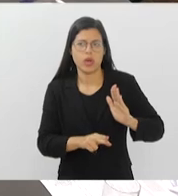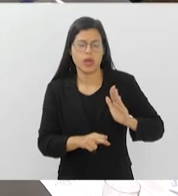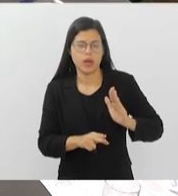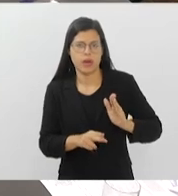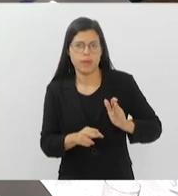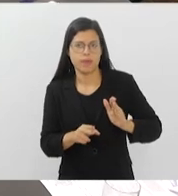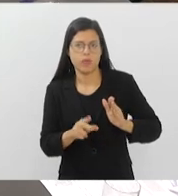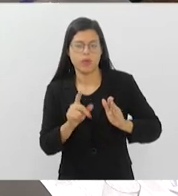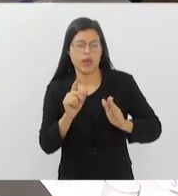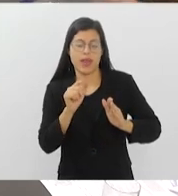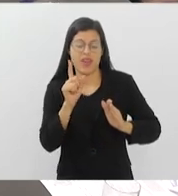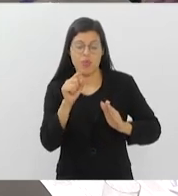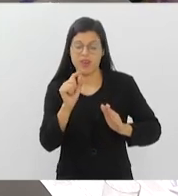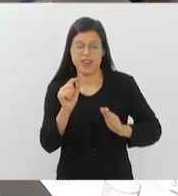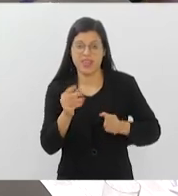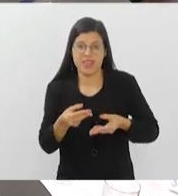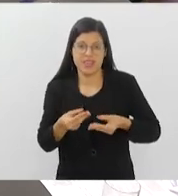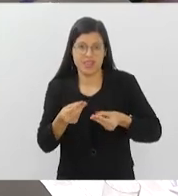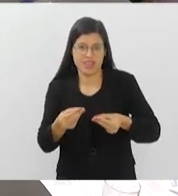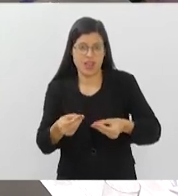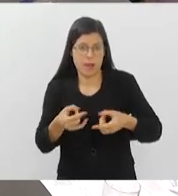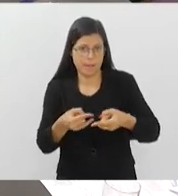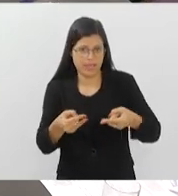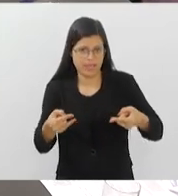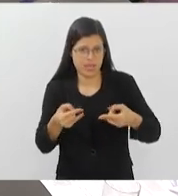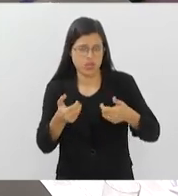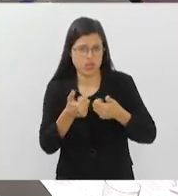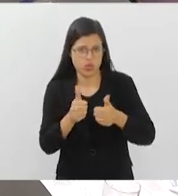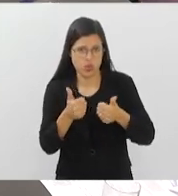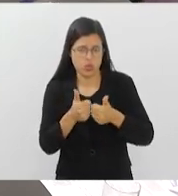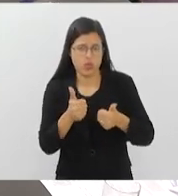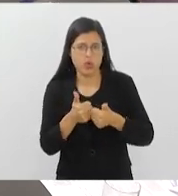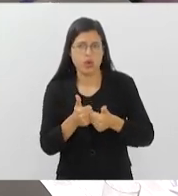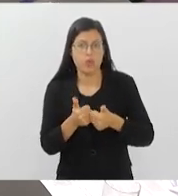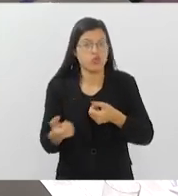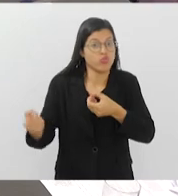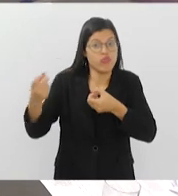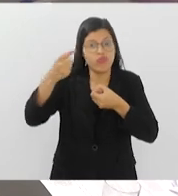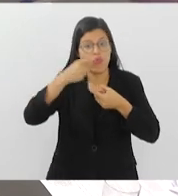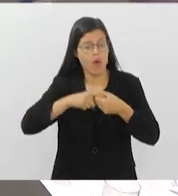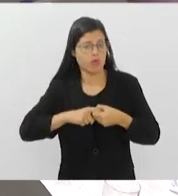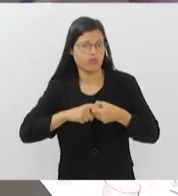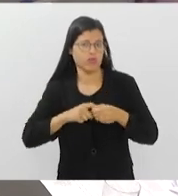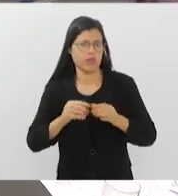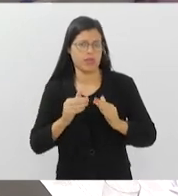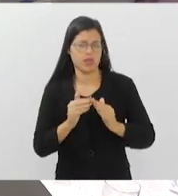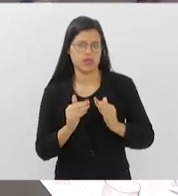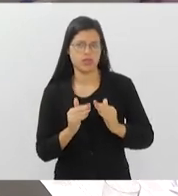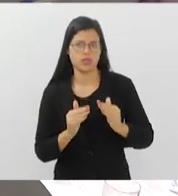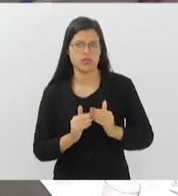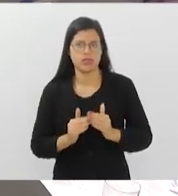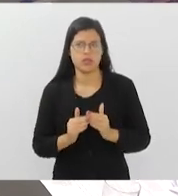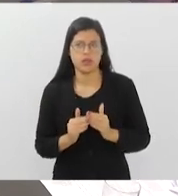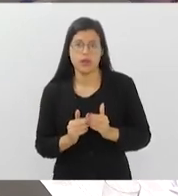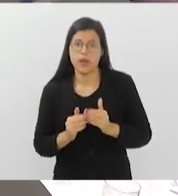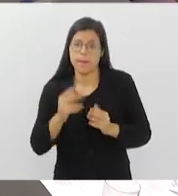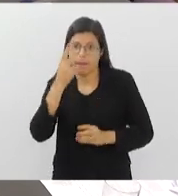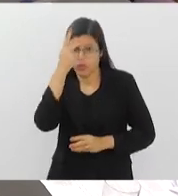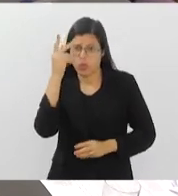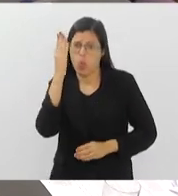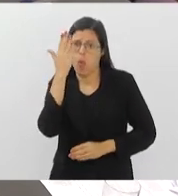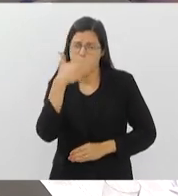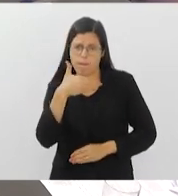passagem de retorno, quer dizer, uma coisa... muito pontual e econômica. E quem comprove que é a doadora tem de